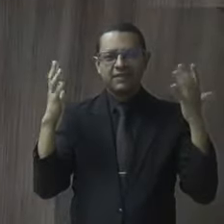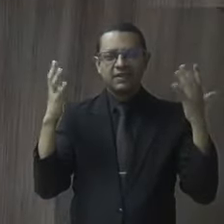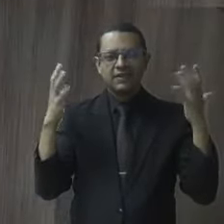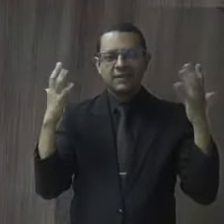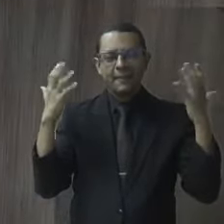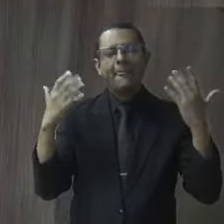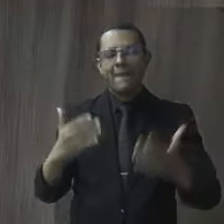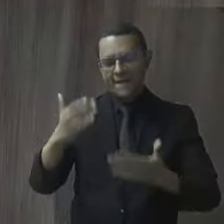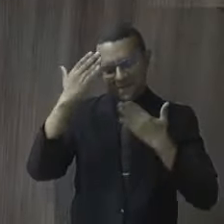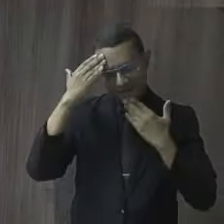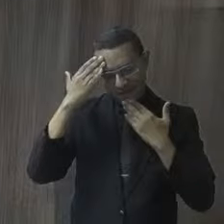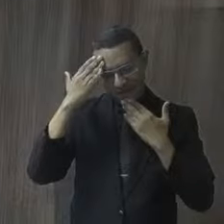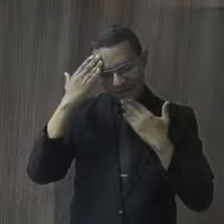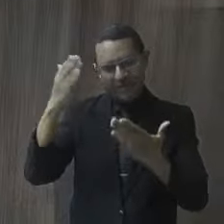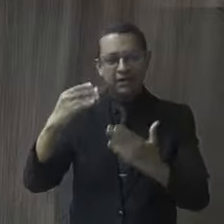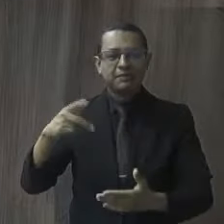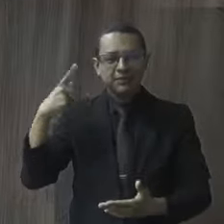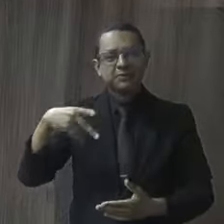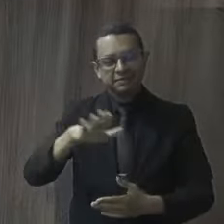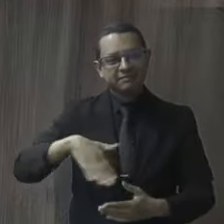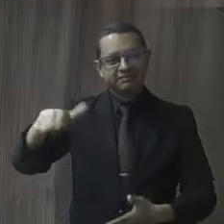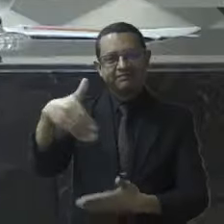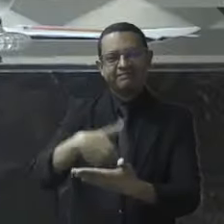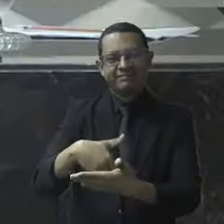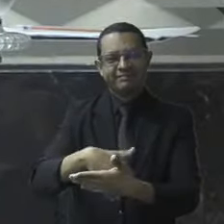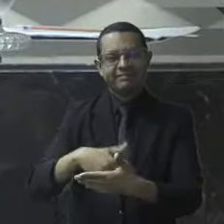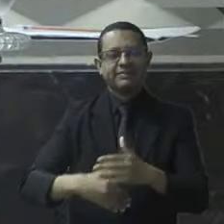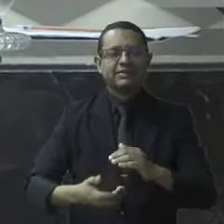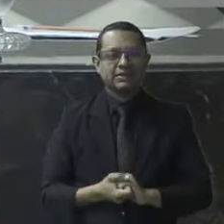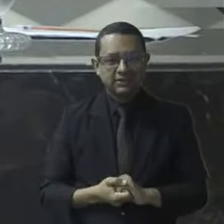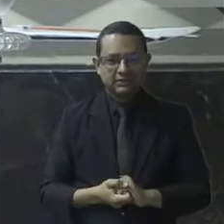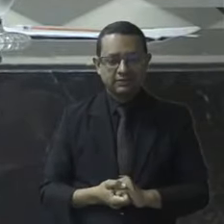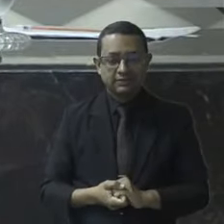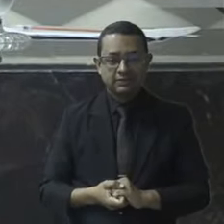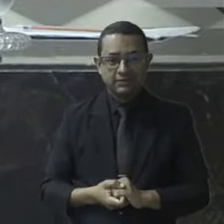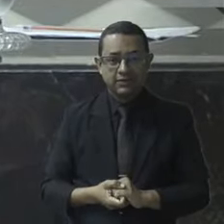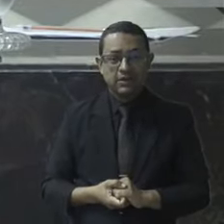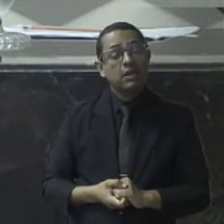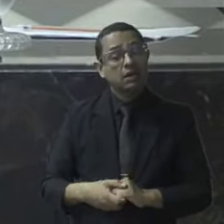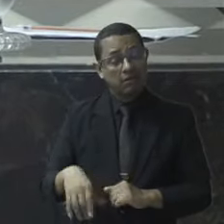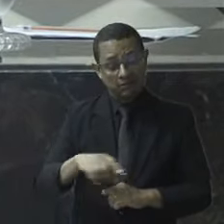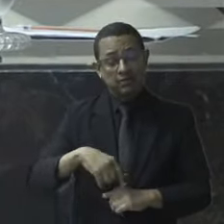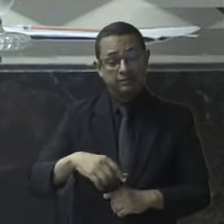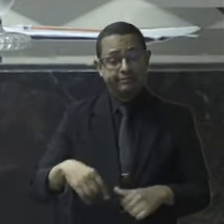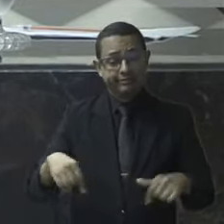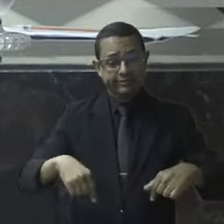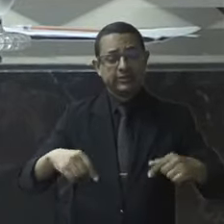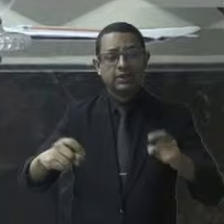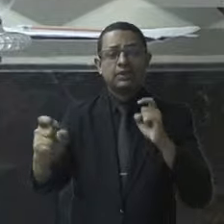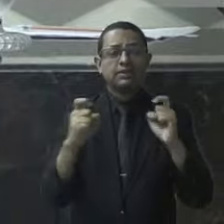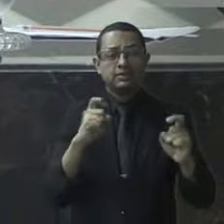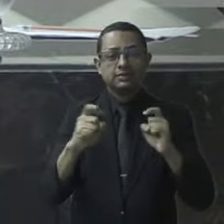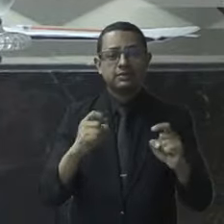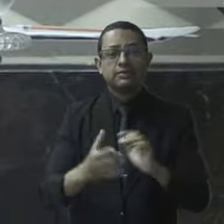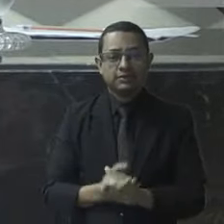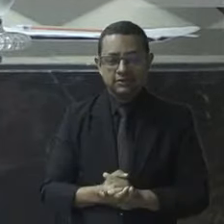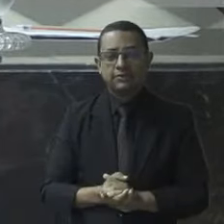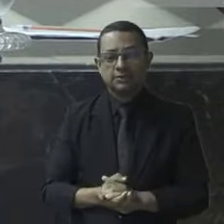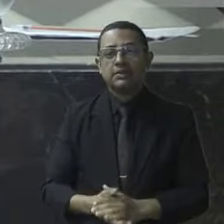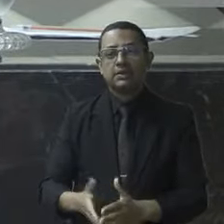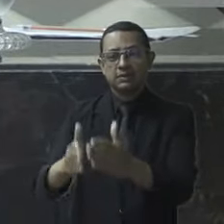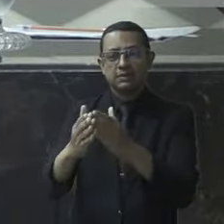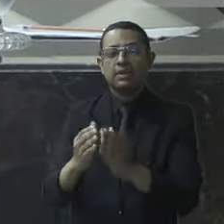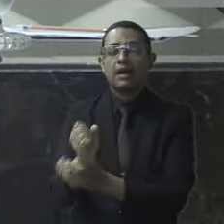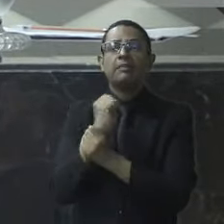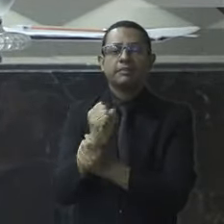Nosso procurador regional eleitoral. E como nós ainda estamos na sessão, invocando aqui a